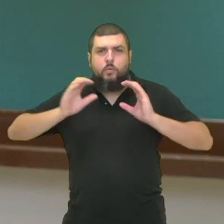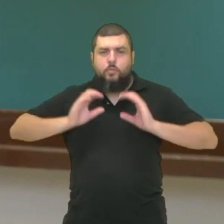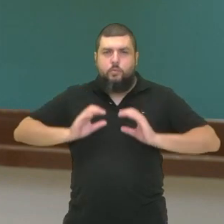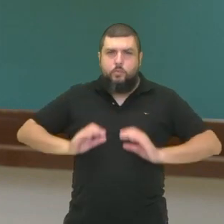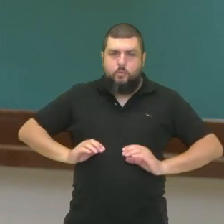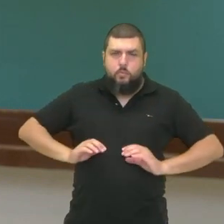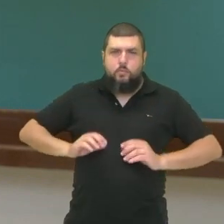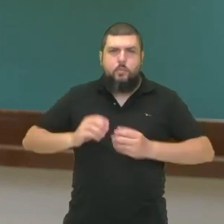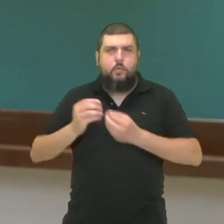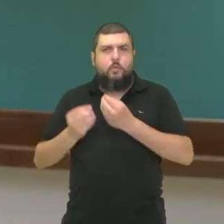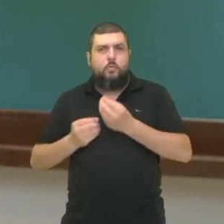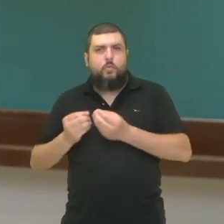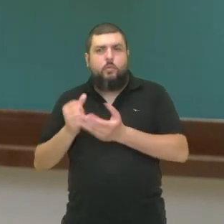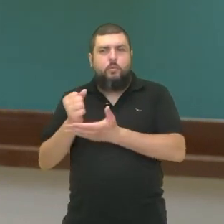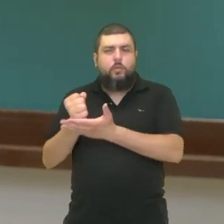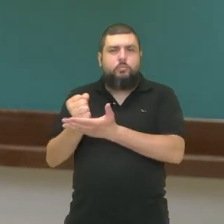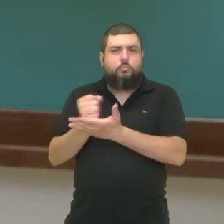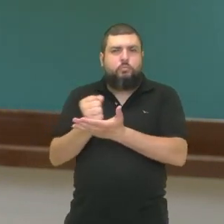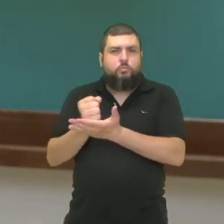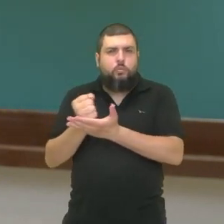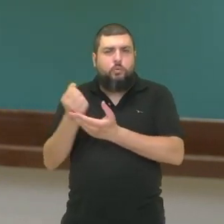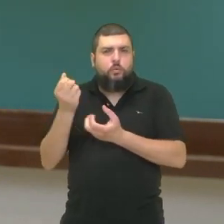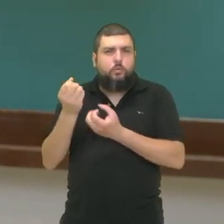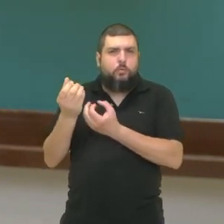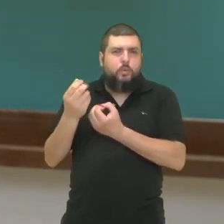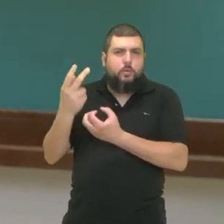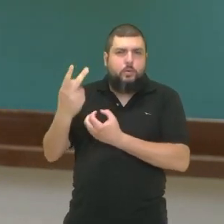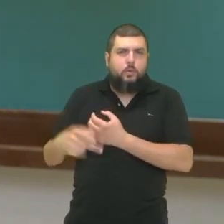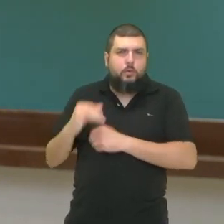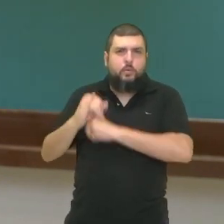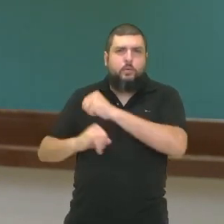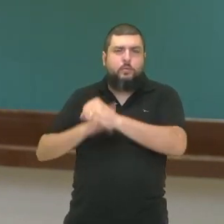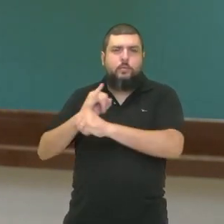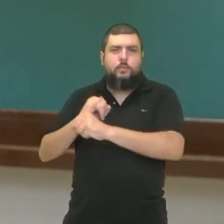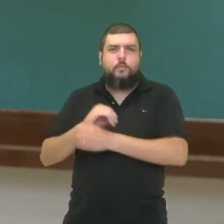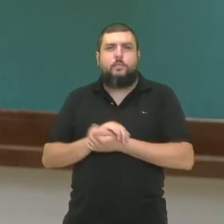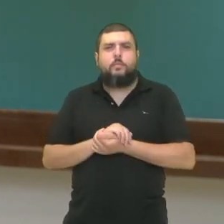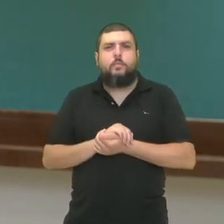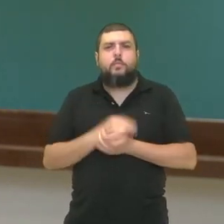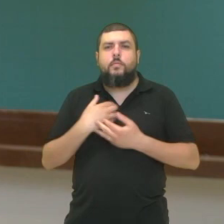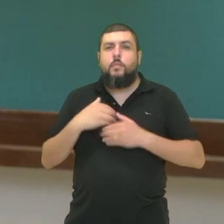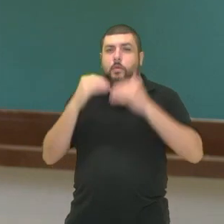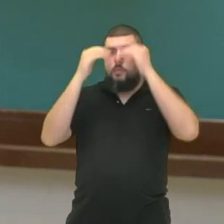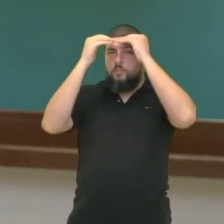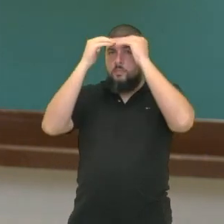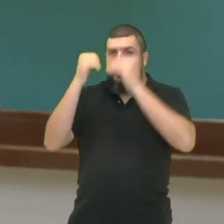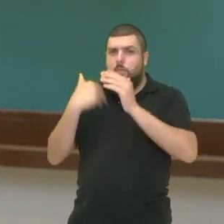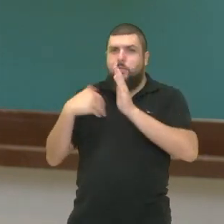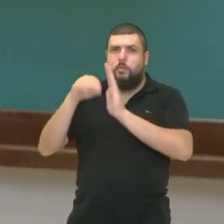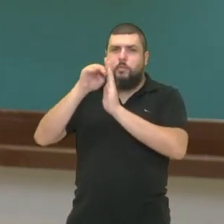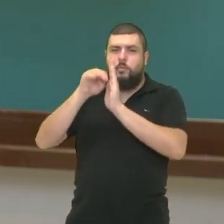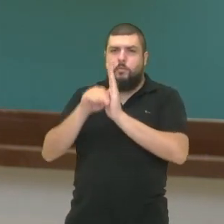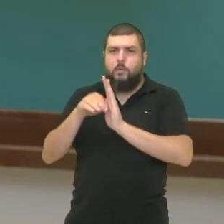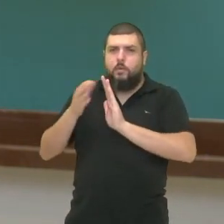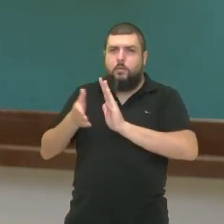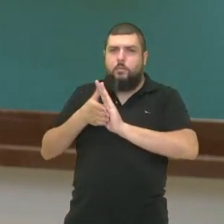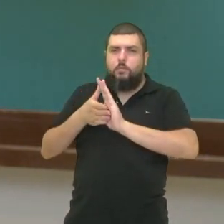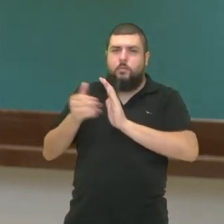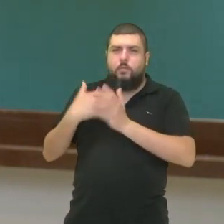dados da internet. Segue as instruções da proposta no aplicativo, lê os